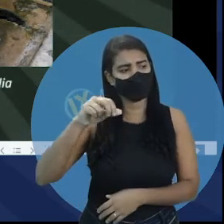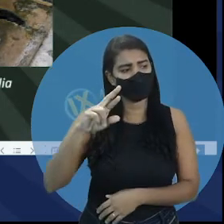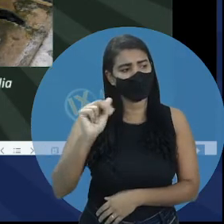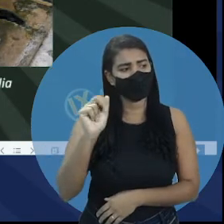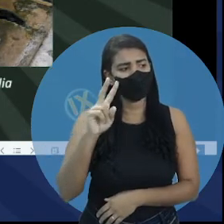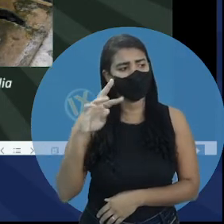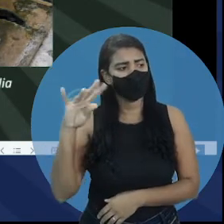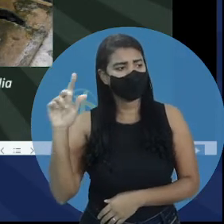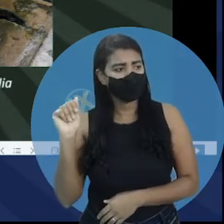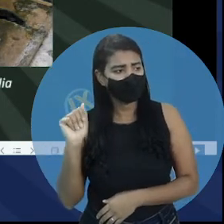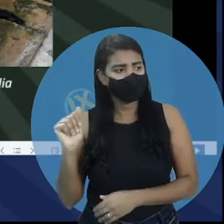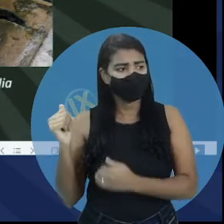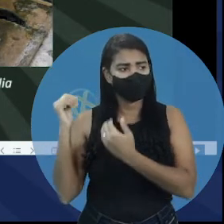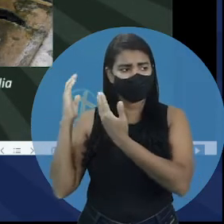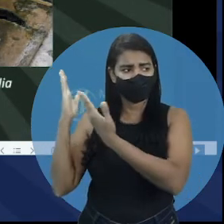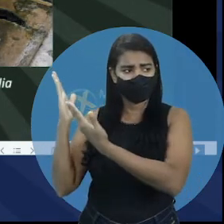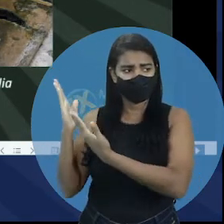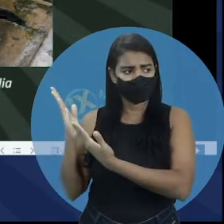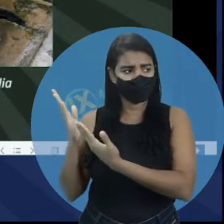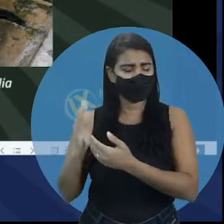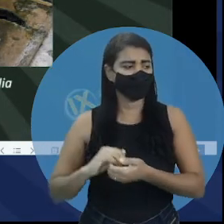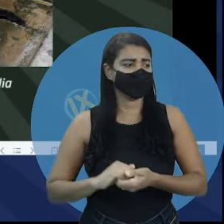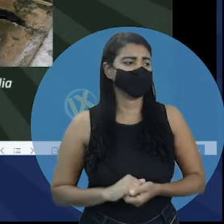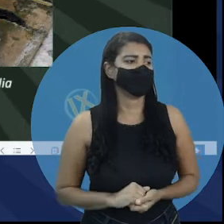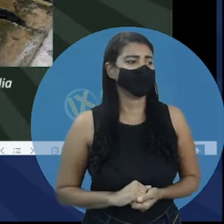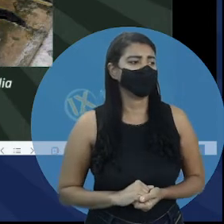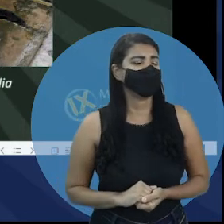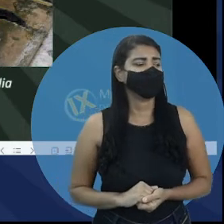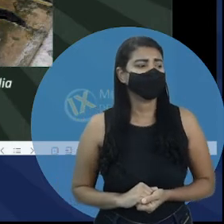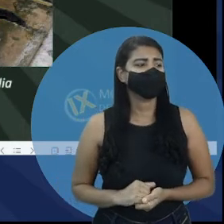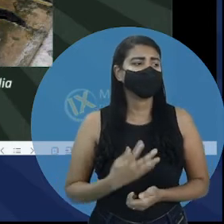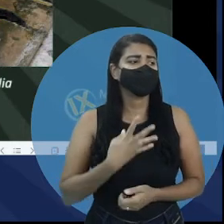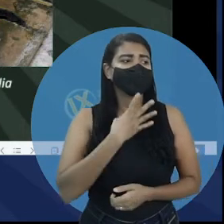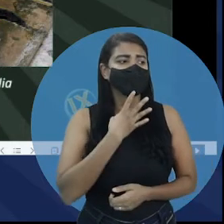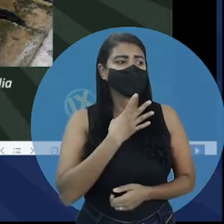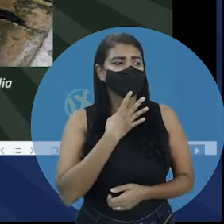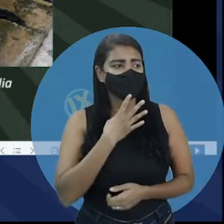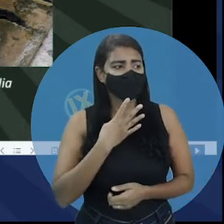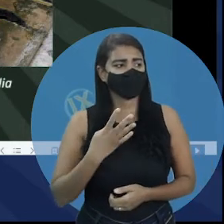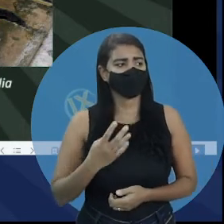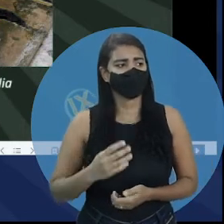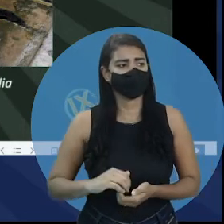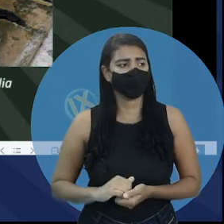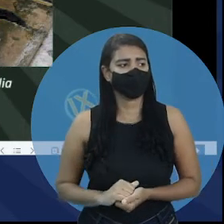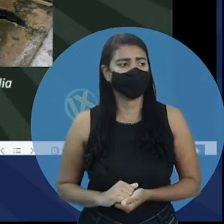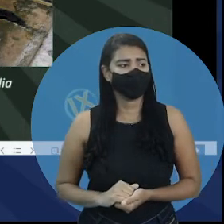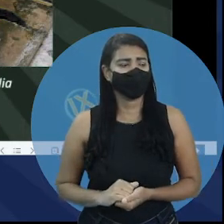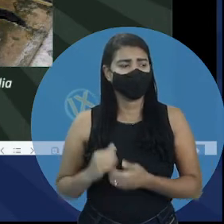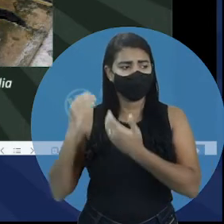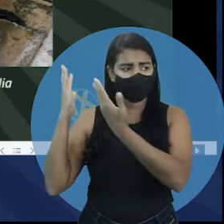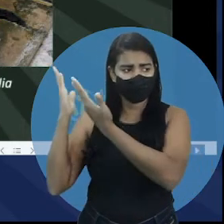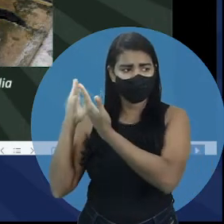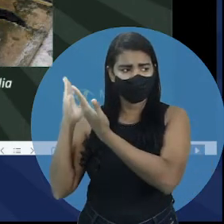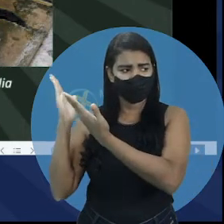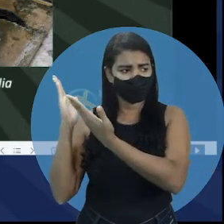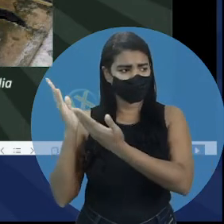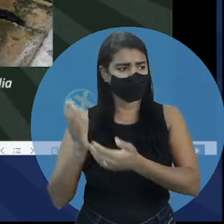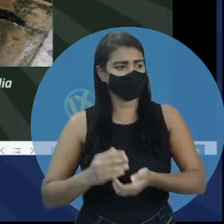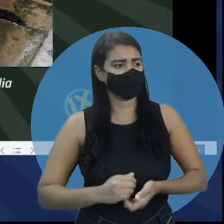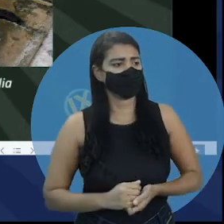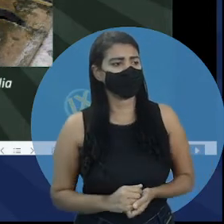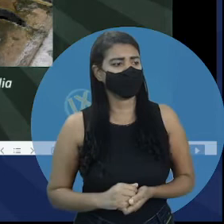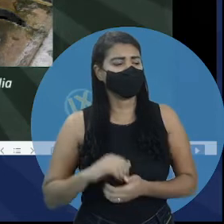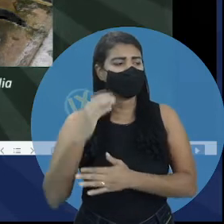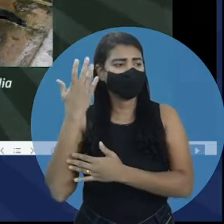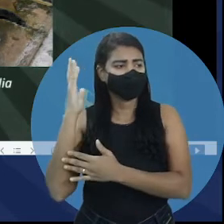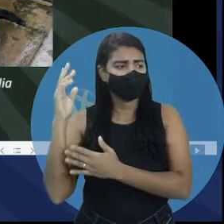e a Zamioculcas zambifolia, que é conhecida como Zamioculcas mesmo. Tá? E a partir dessas